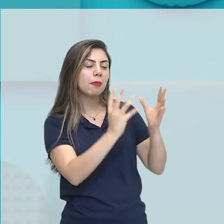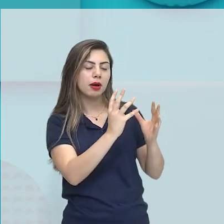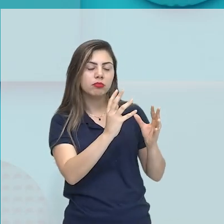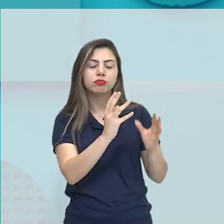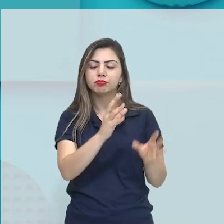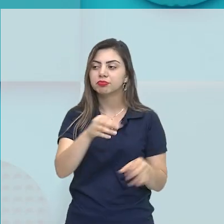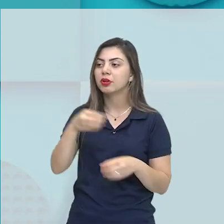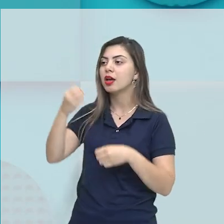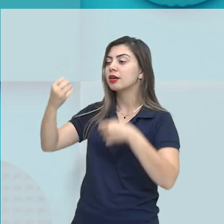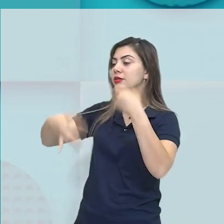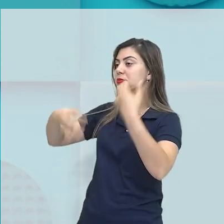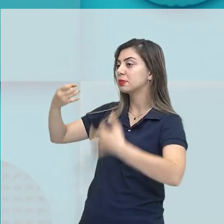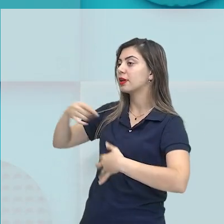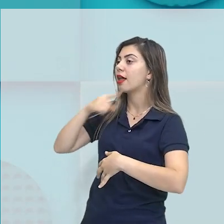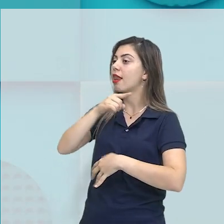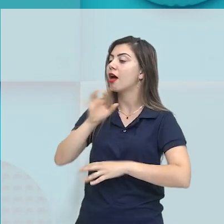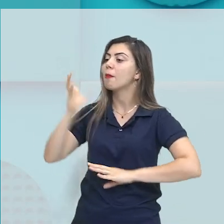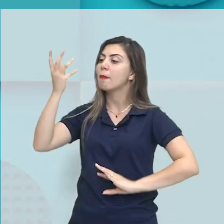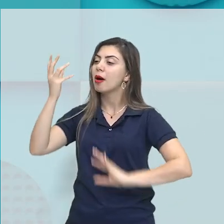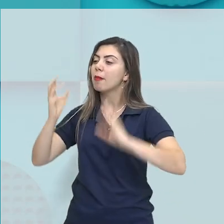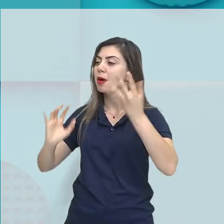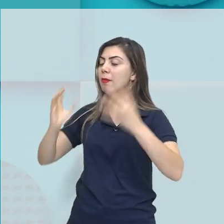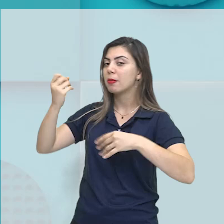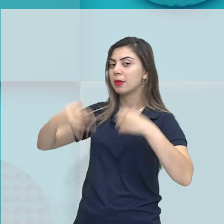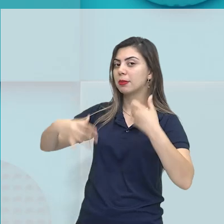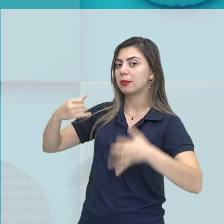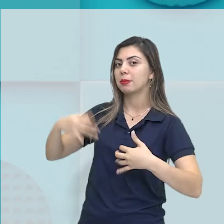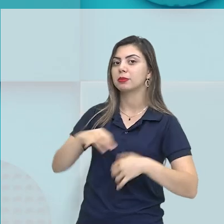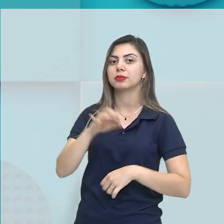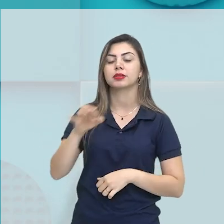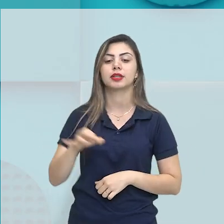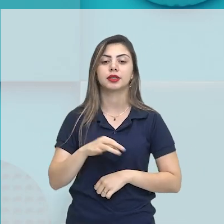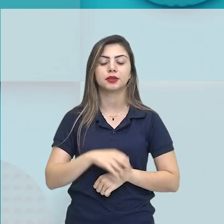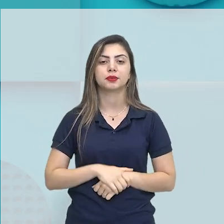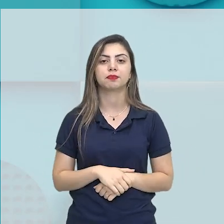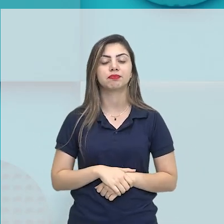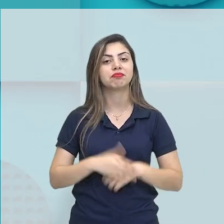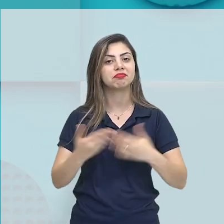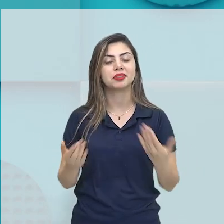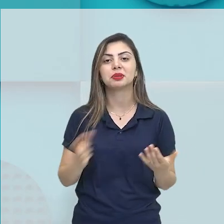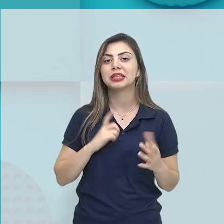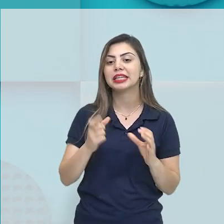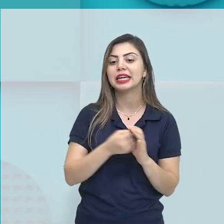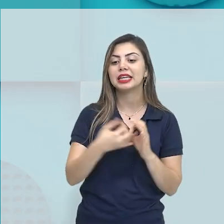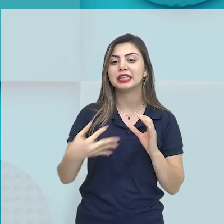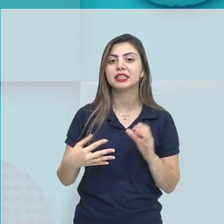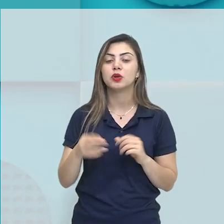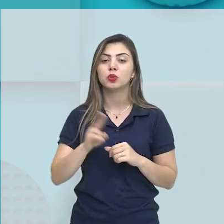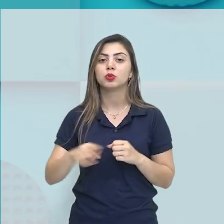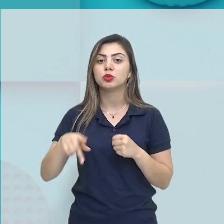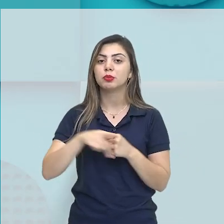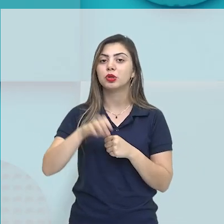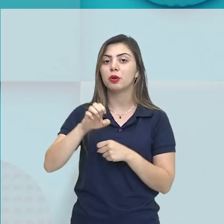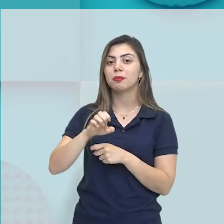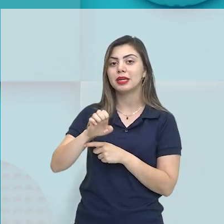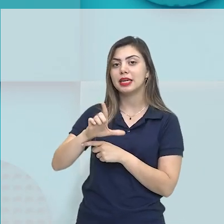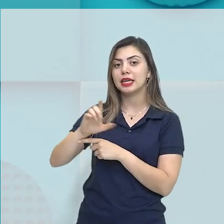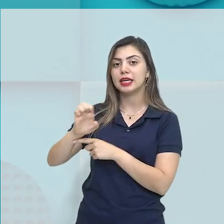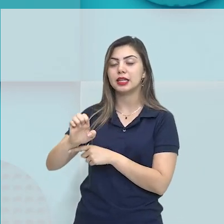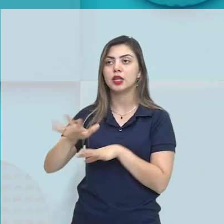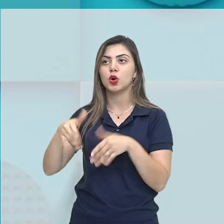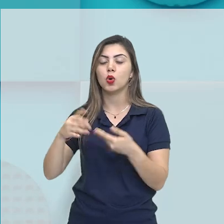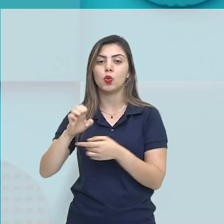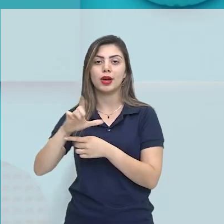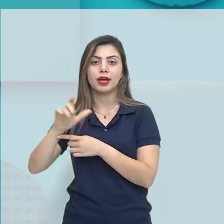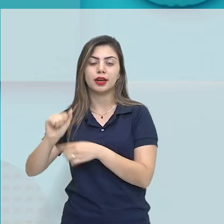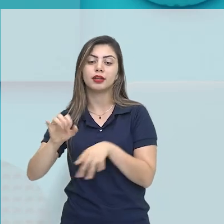vai contando, ele vai narrando, certo? E a característica é o pronome ele ou ela, ou então